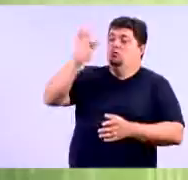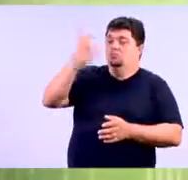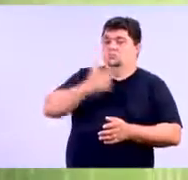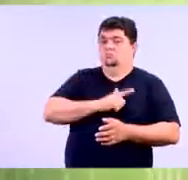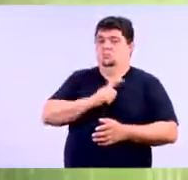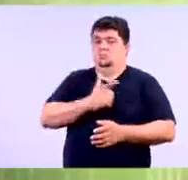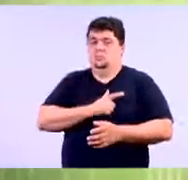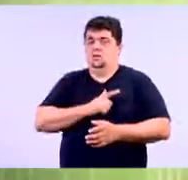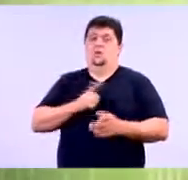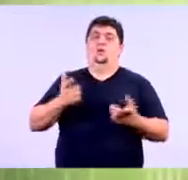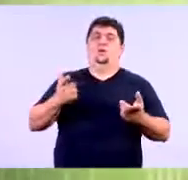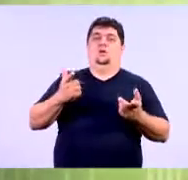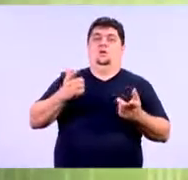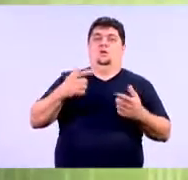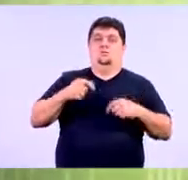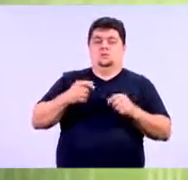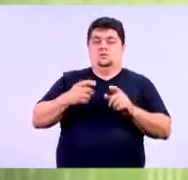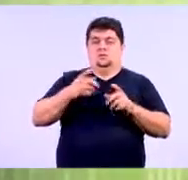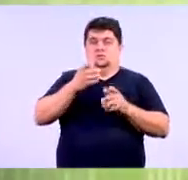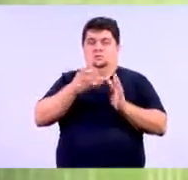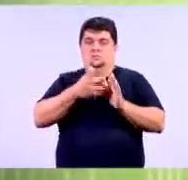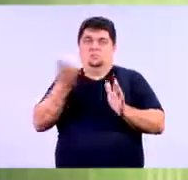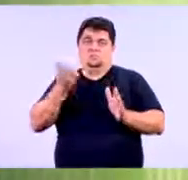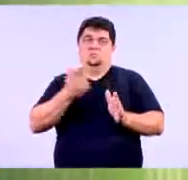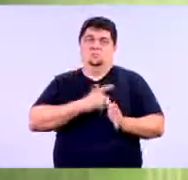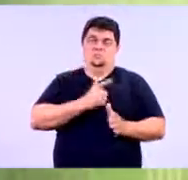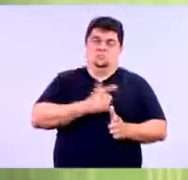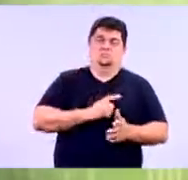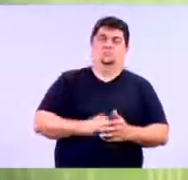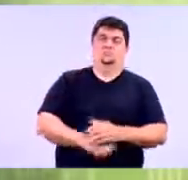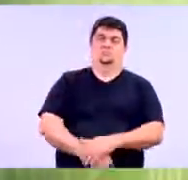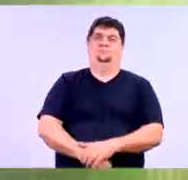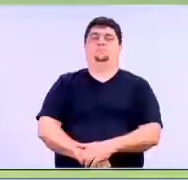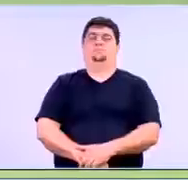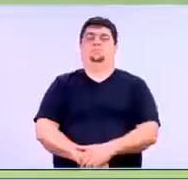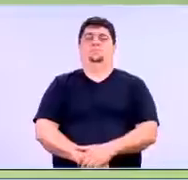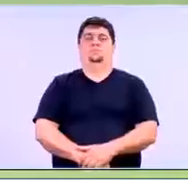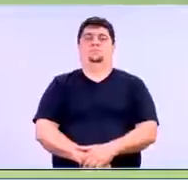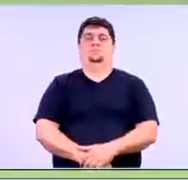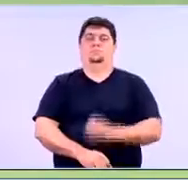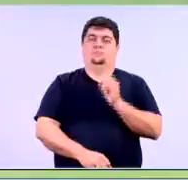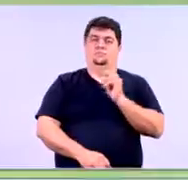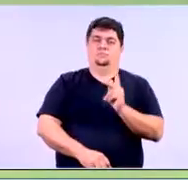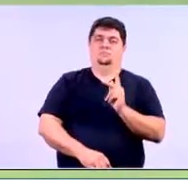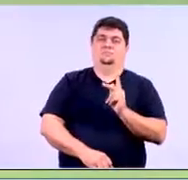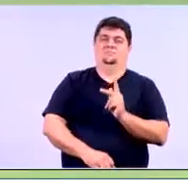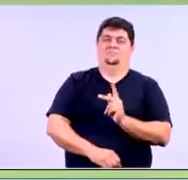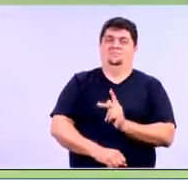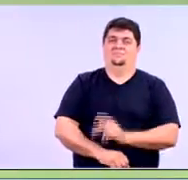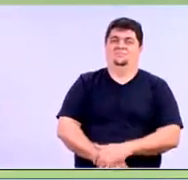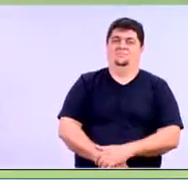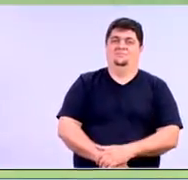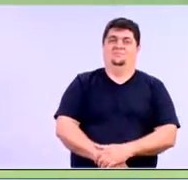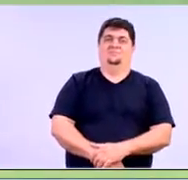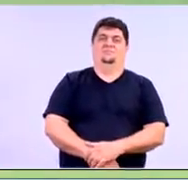essa exceção à regra da anterioridade, da irretroatividade, desculpa, mais uma vez,